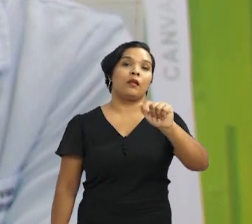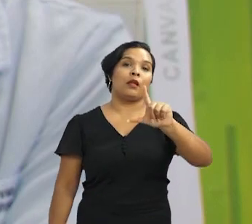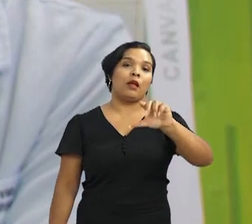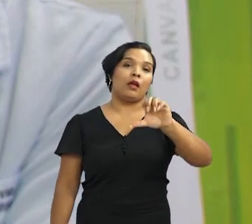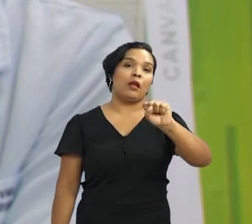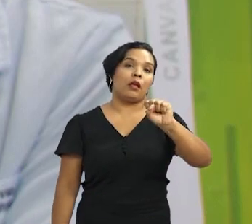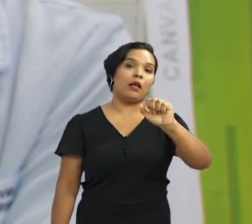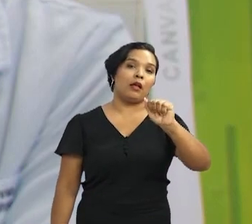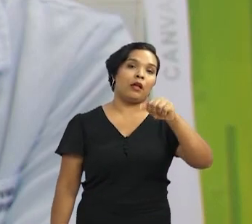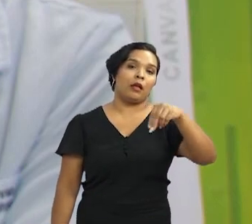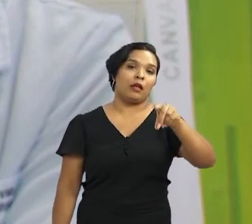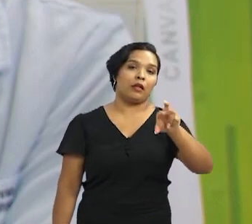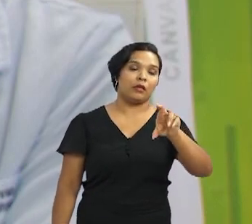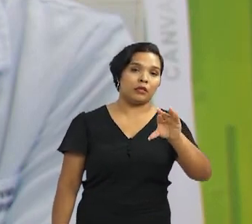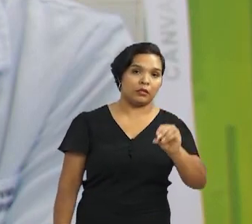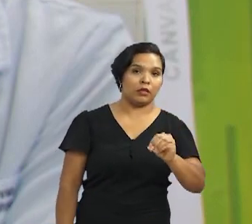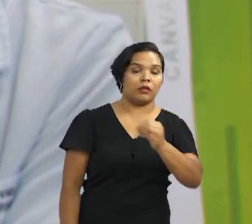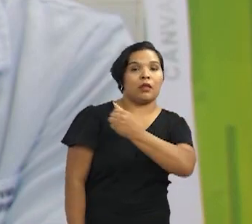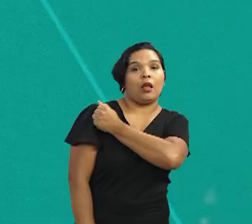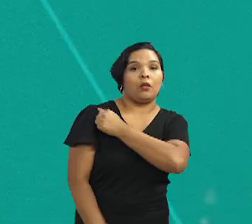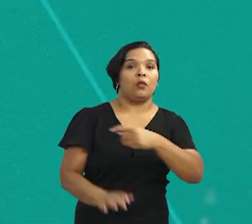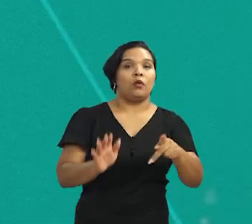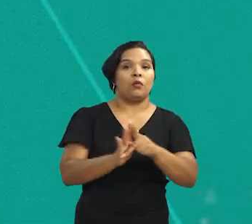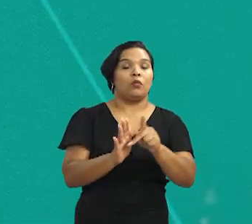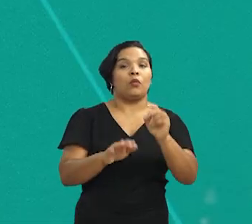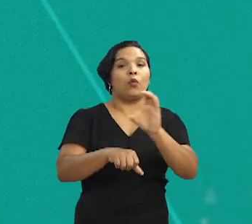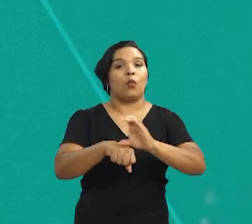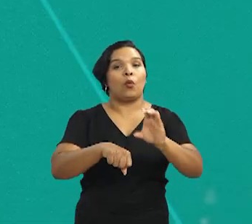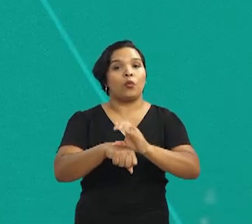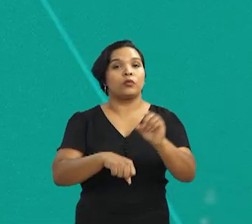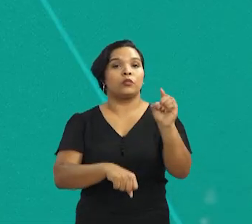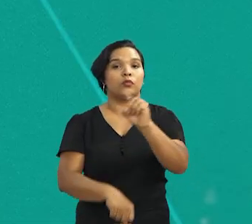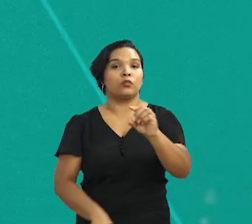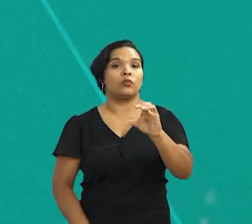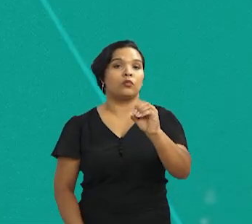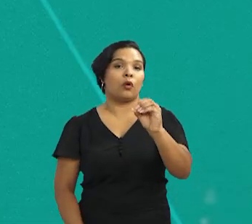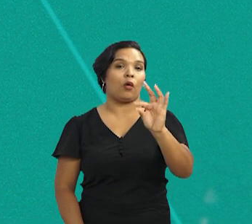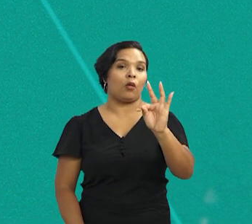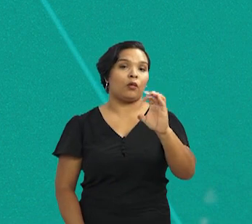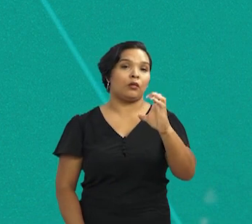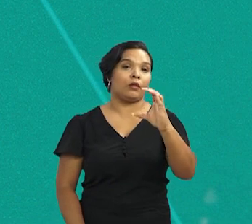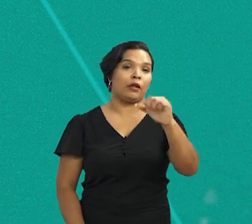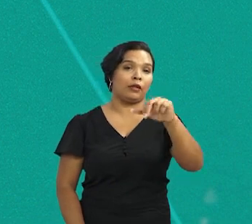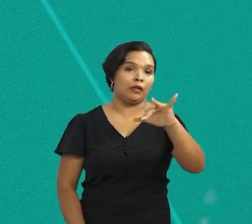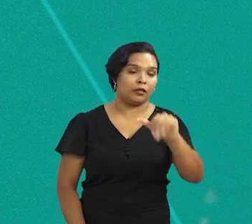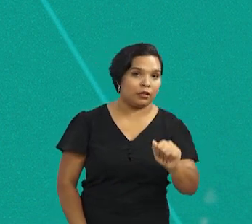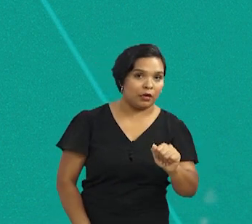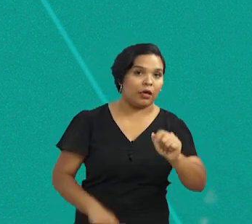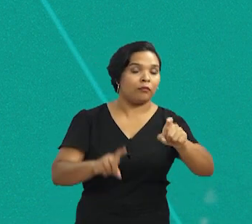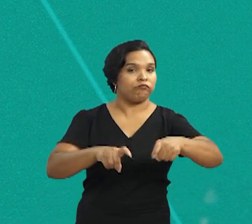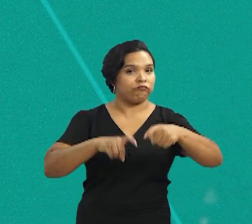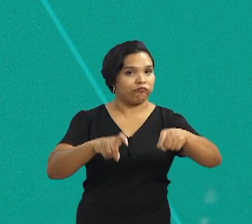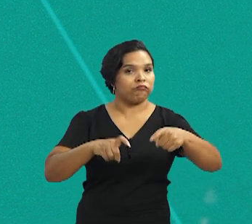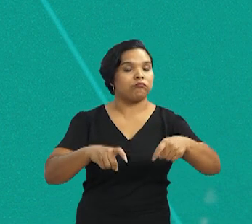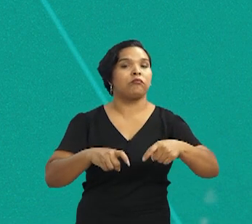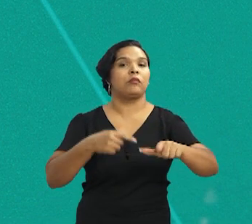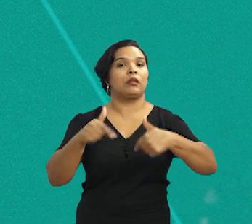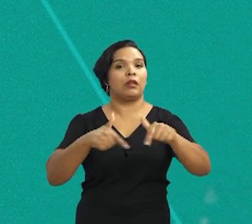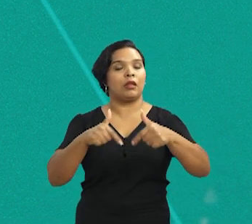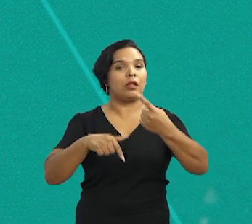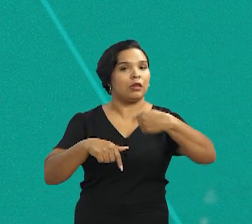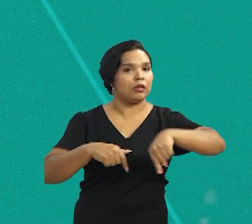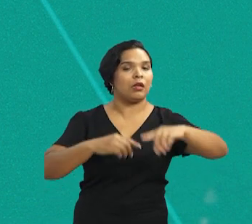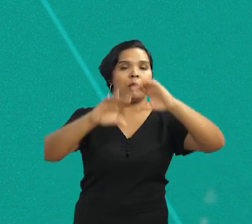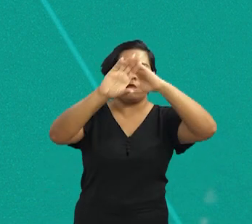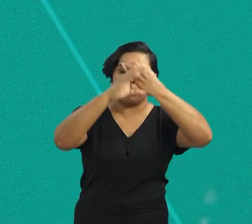necessidade de um aluno, o Alessandro, ele era aluno de zootecnia e ele é um avicultor, e ele